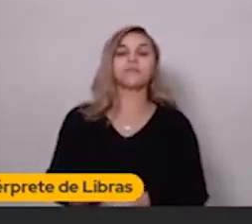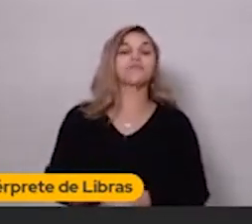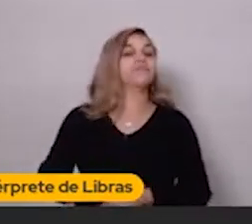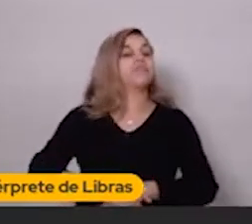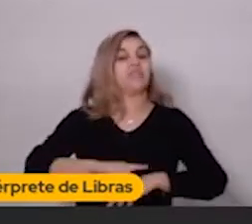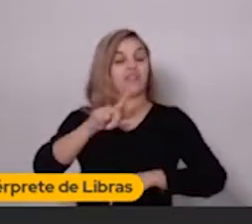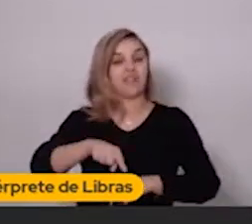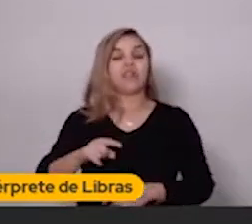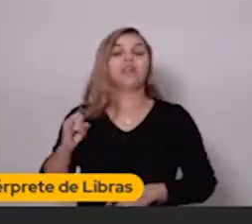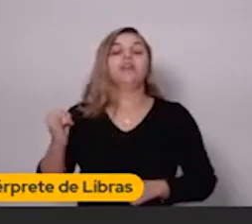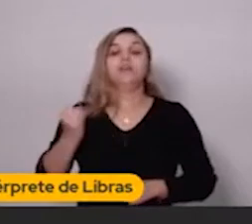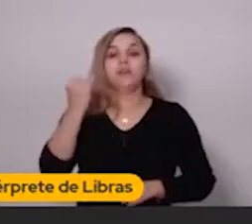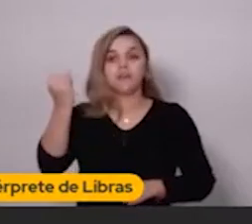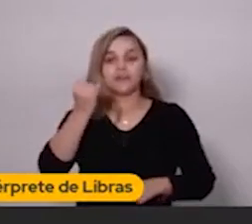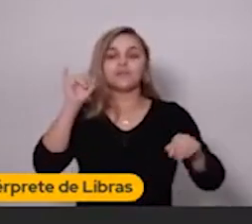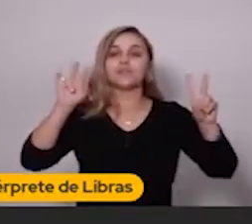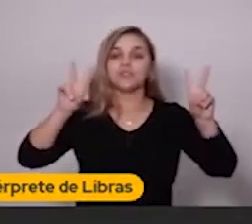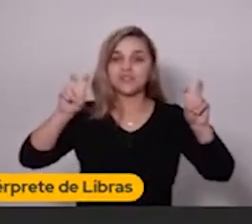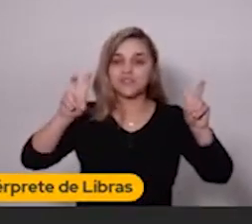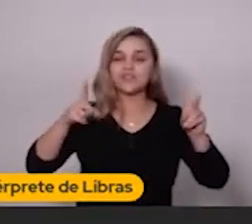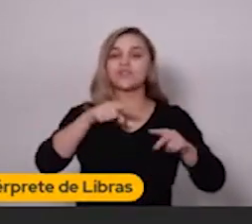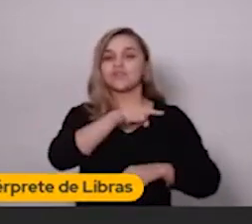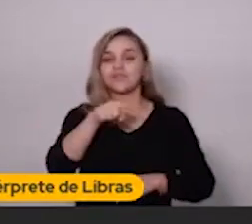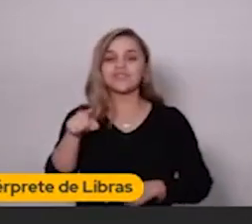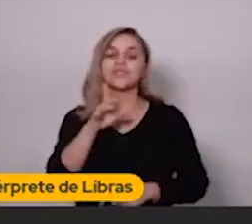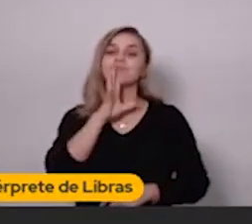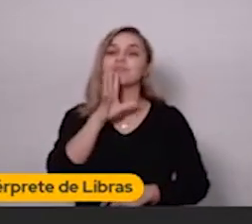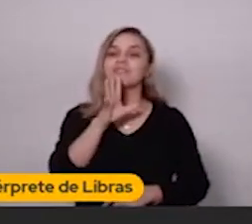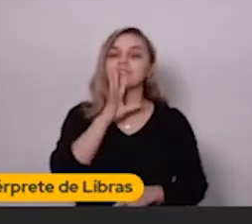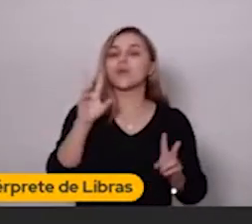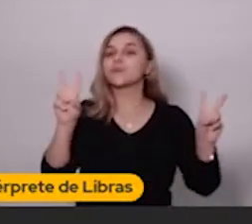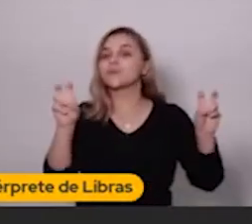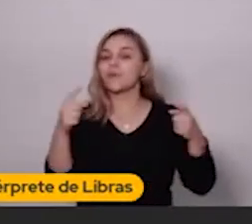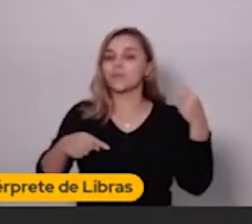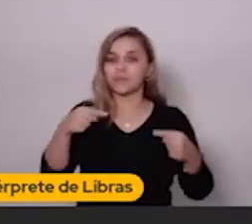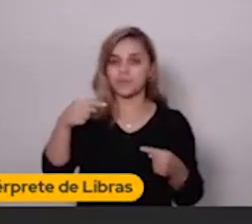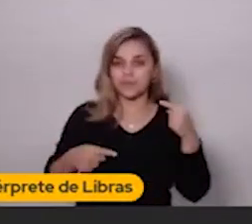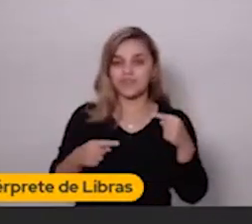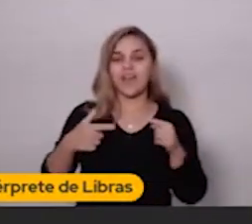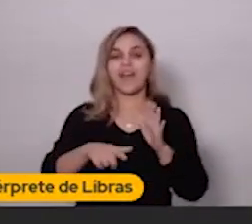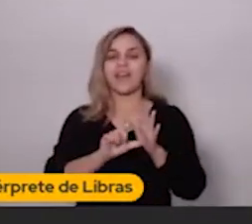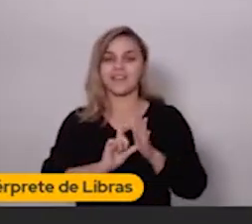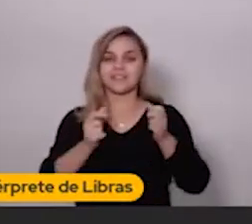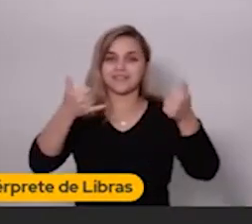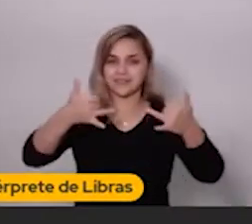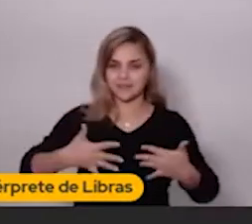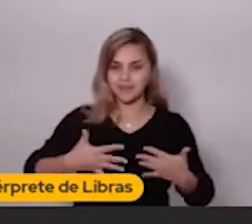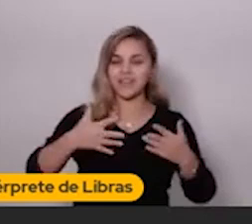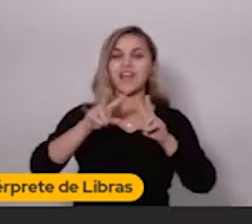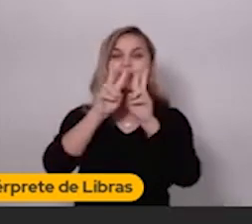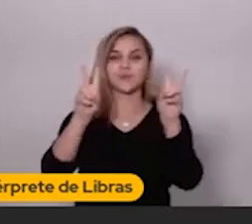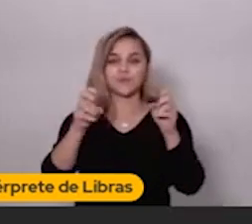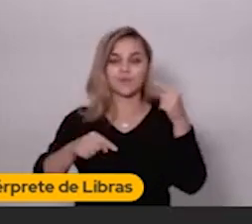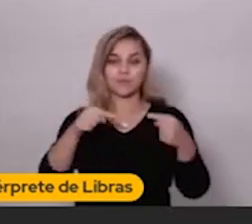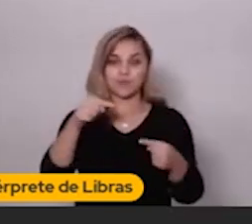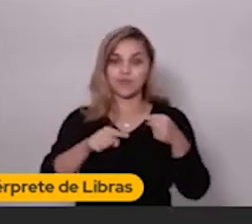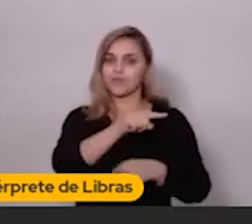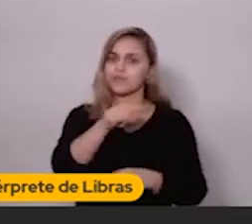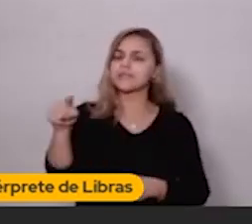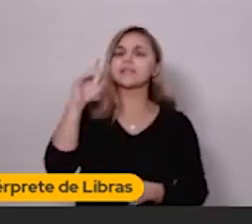importante passar e vocês vão ver por que é importante saber sobre as políticas. E antes de explicar sobre essas políticas, é importante ter em